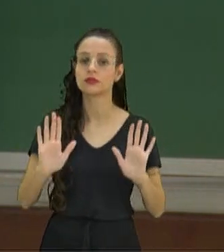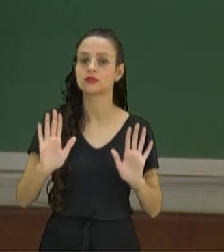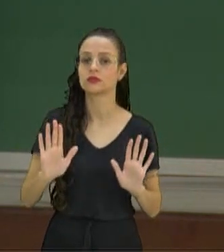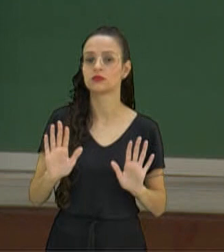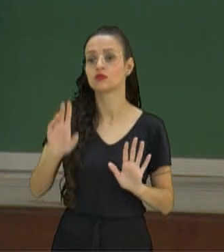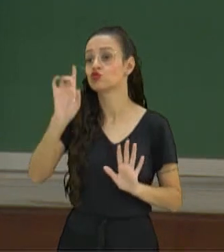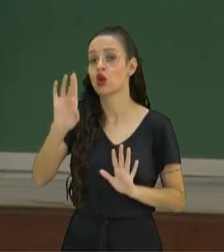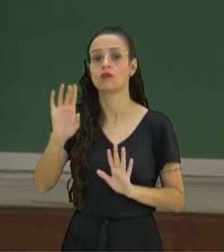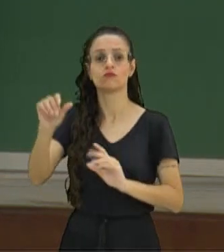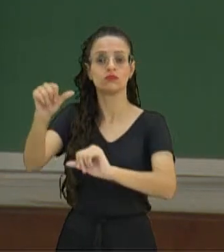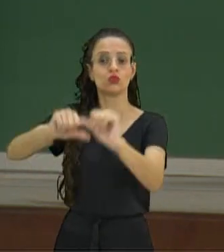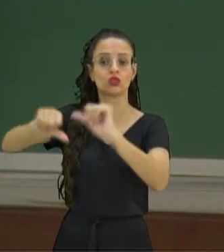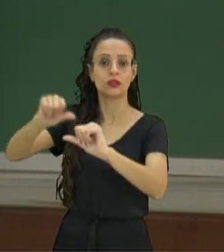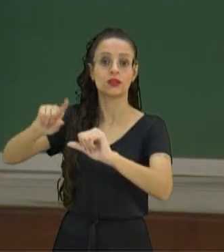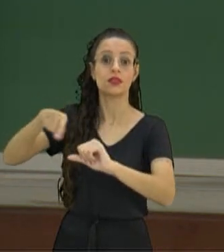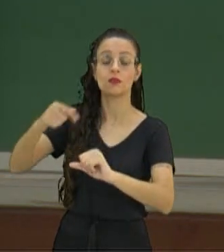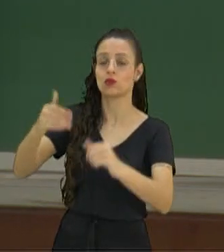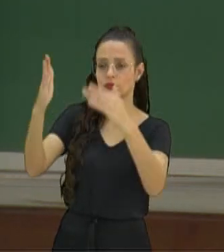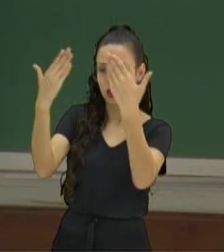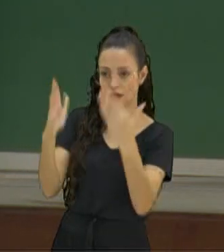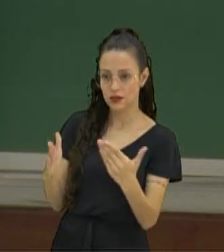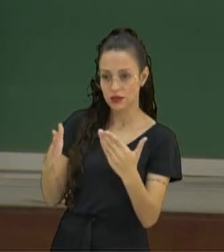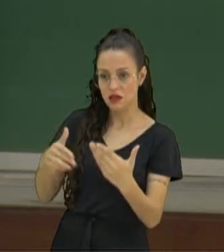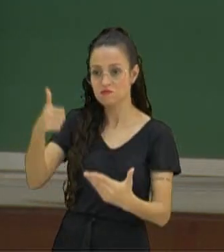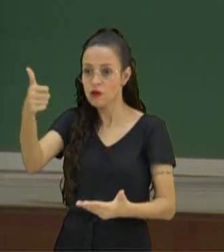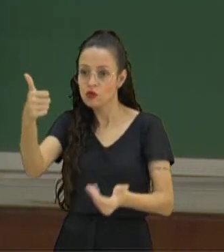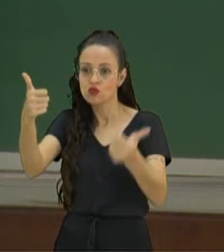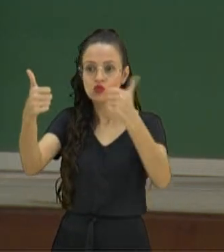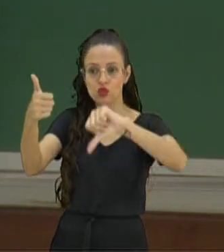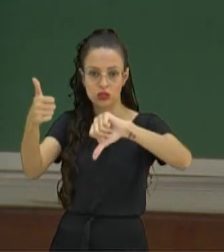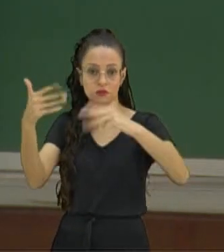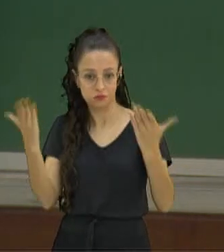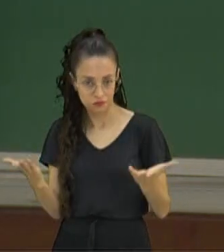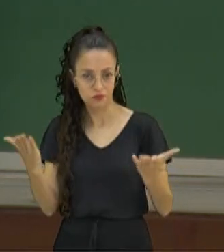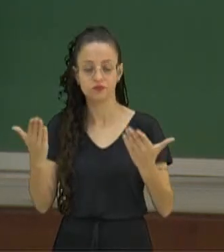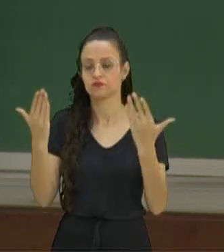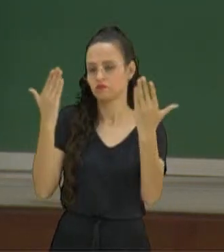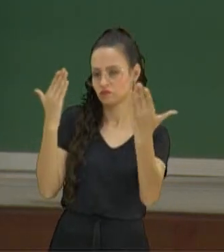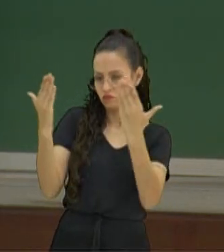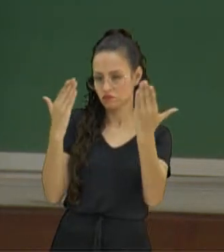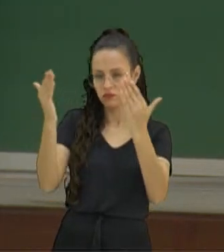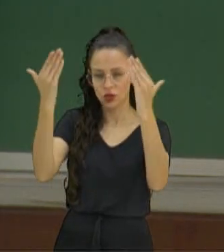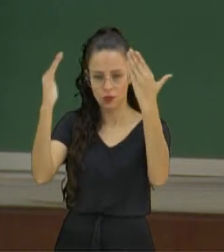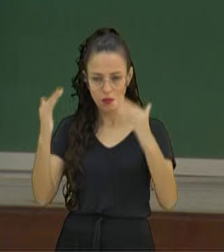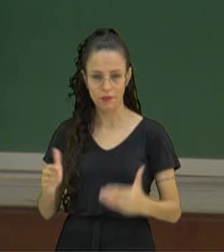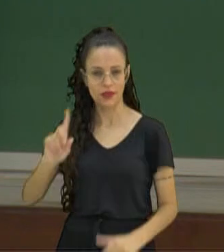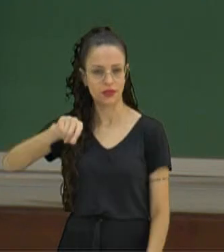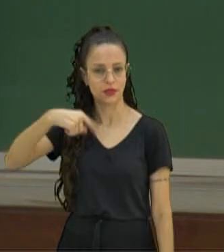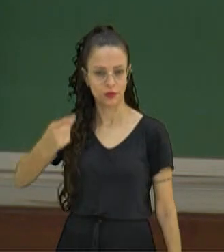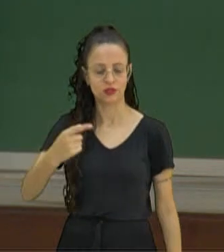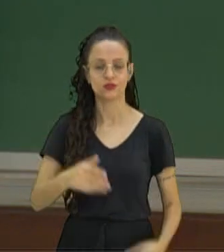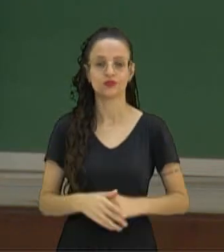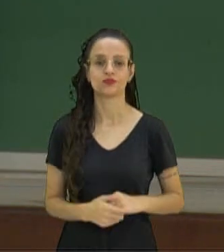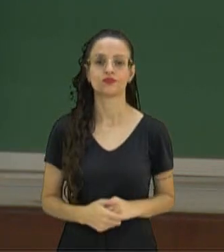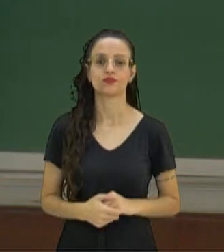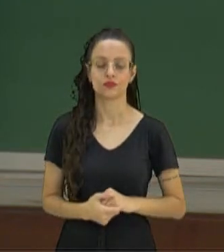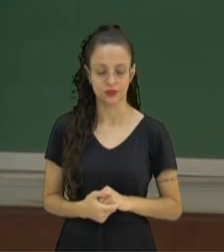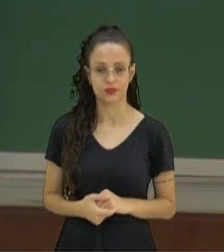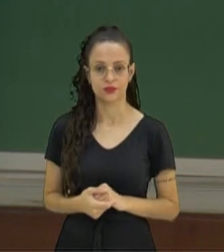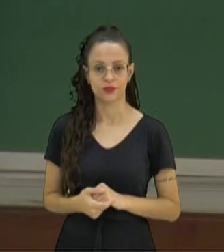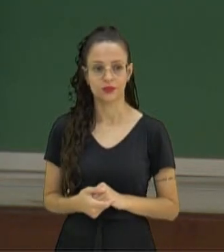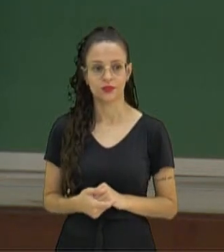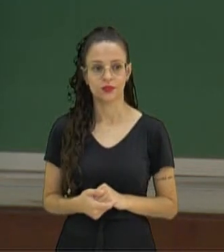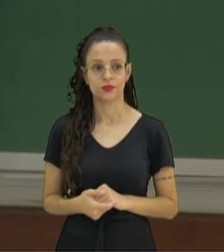são mudanças, depois é que a gente vai analisar se essas mudanças foram ruins ou foram boas, foram positivas ou negativas.